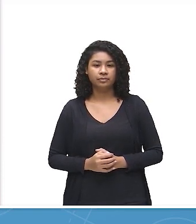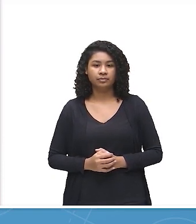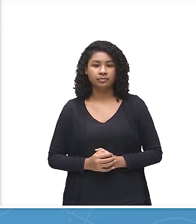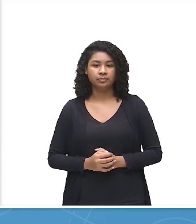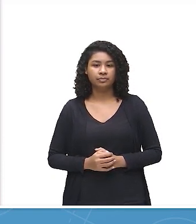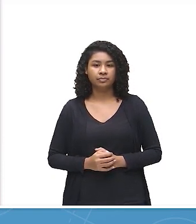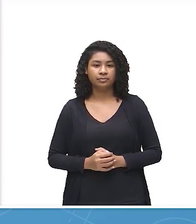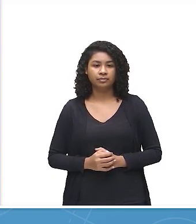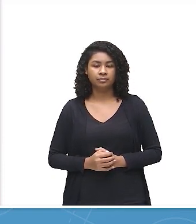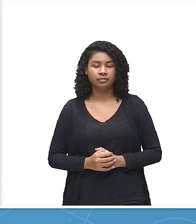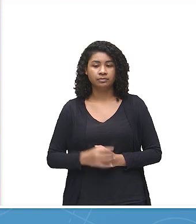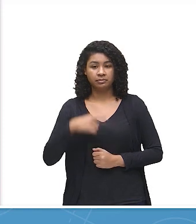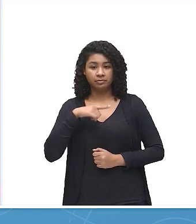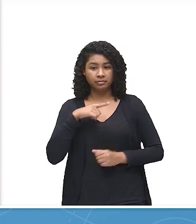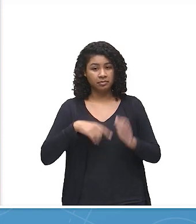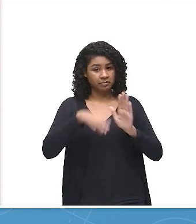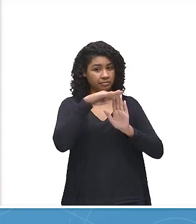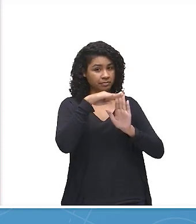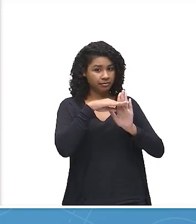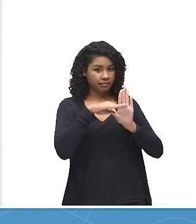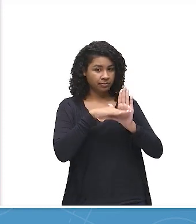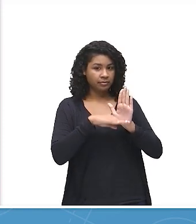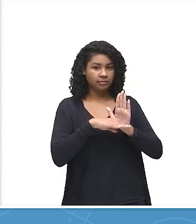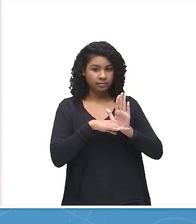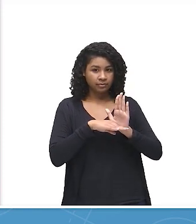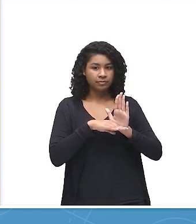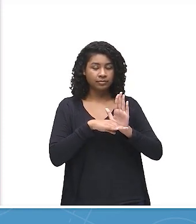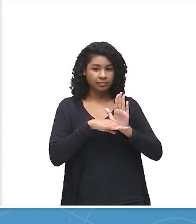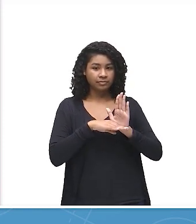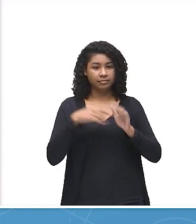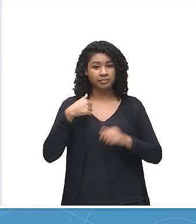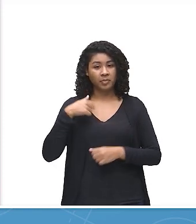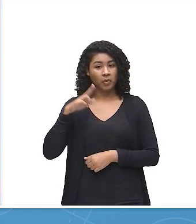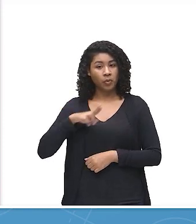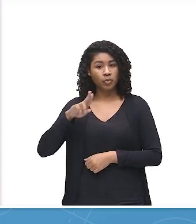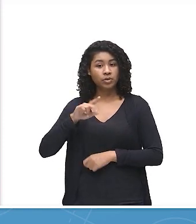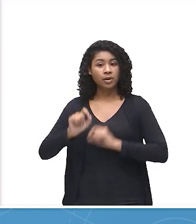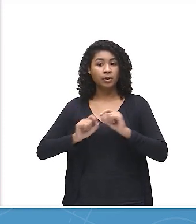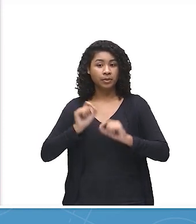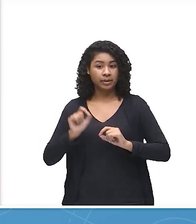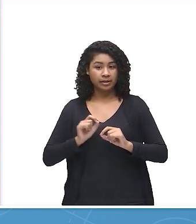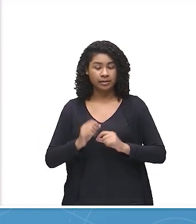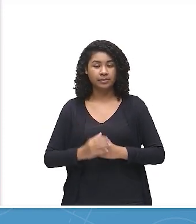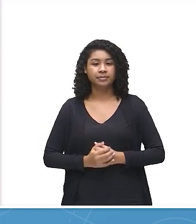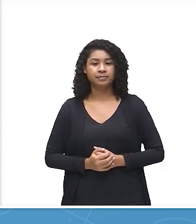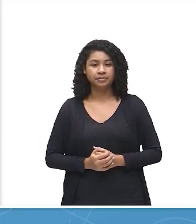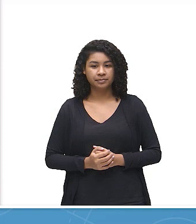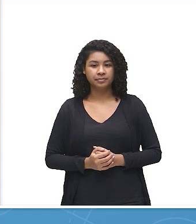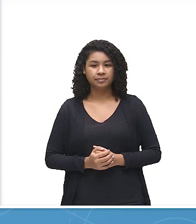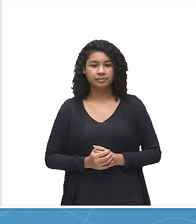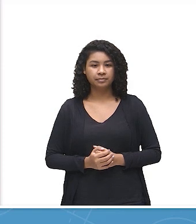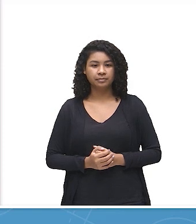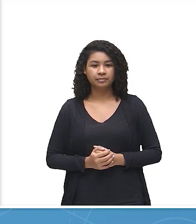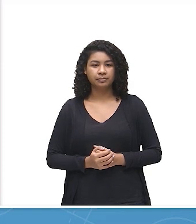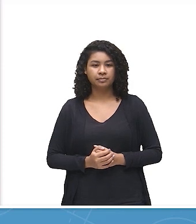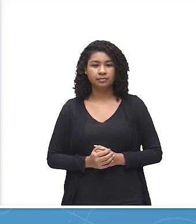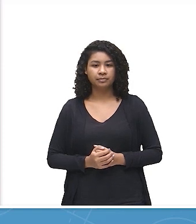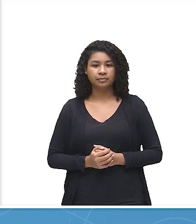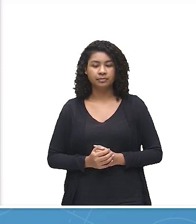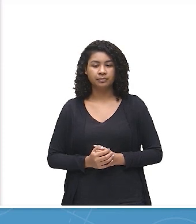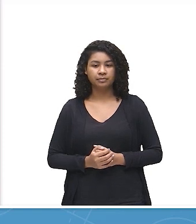correta conforme a imagem. Eu tenho 4 alternativas, a letra A, B, C, D, vocês